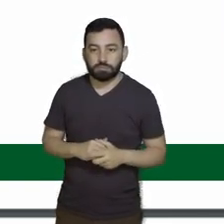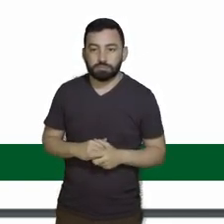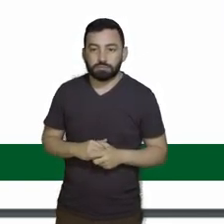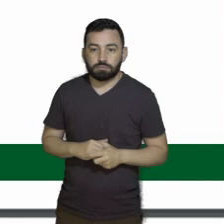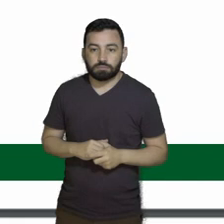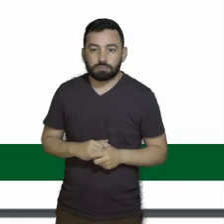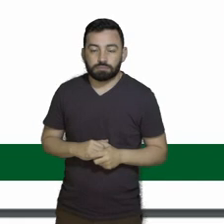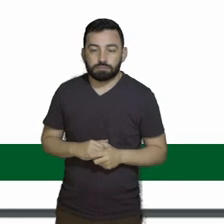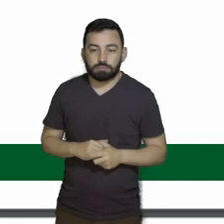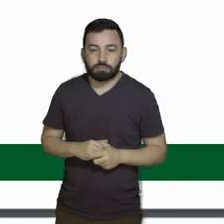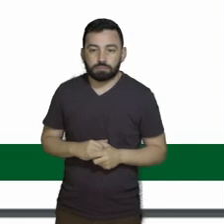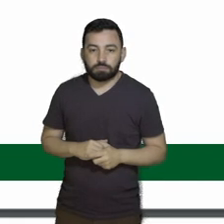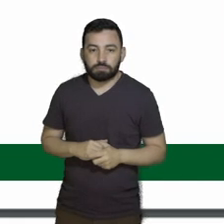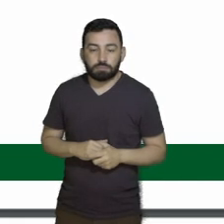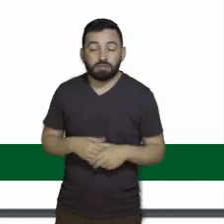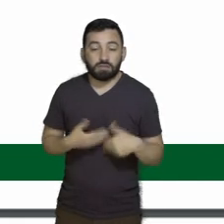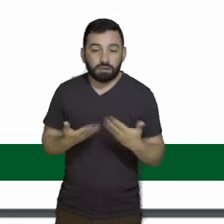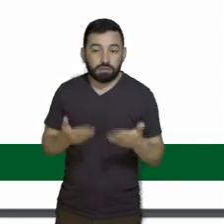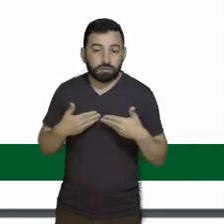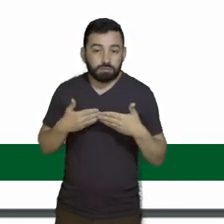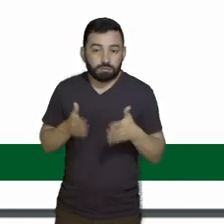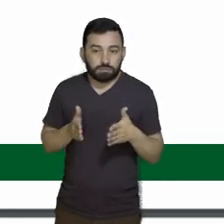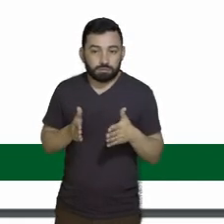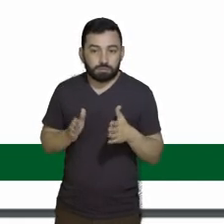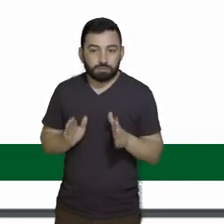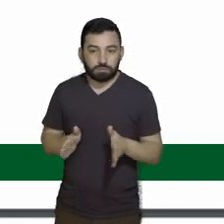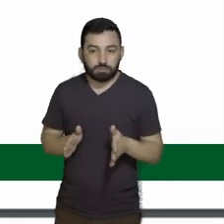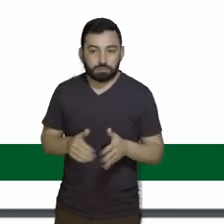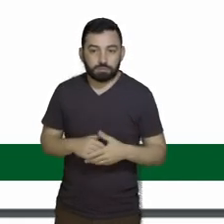Que fez a inauguração nesse período.